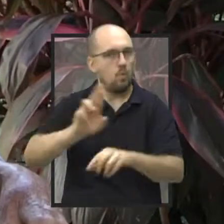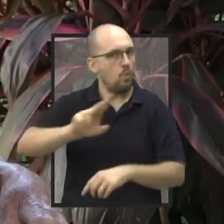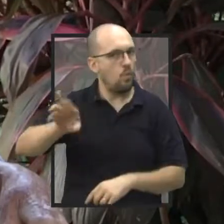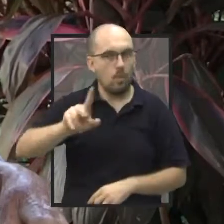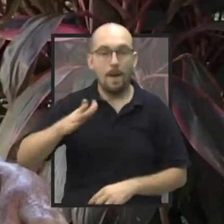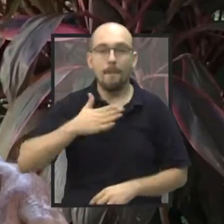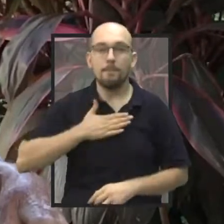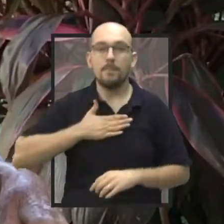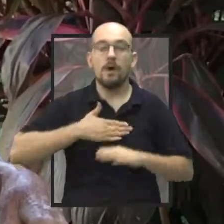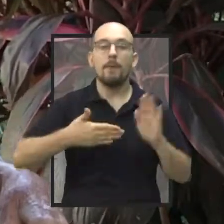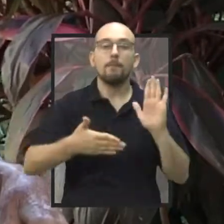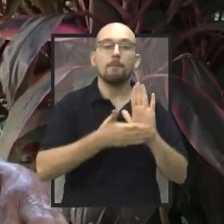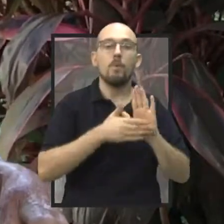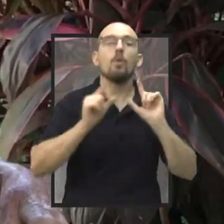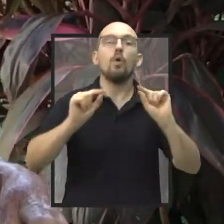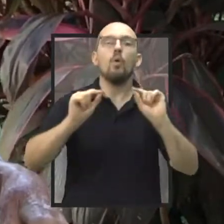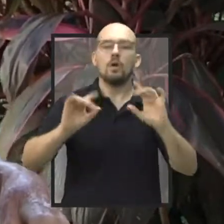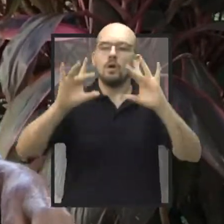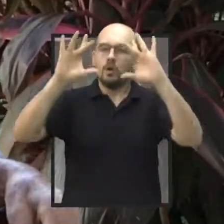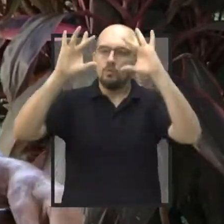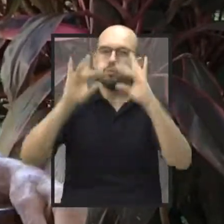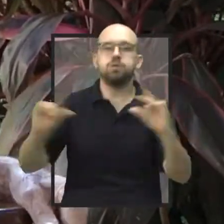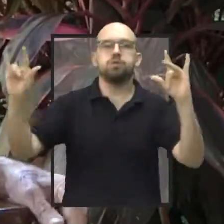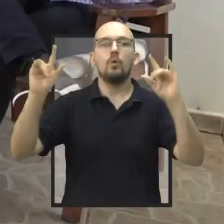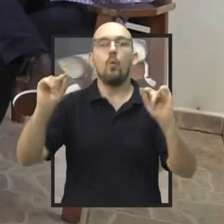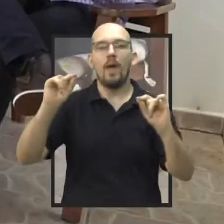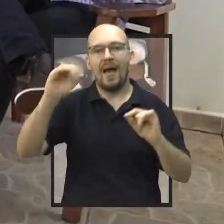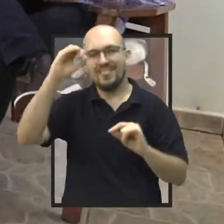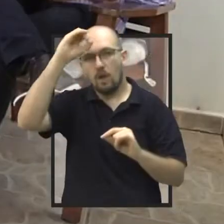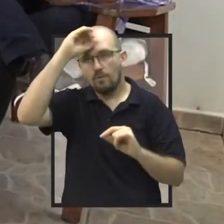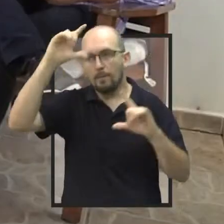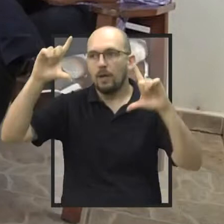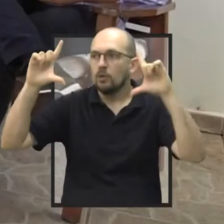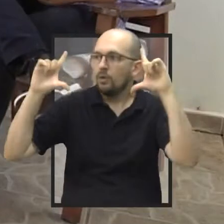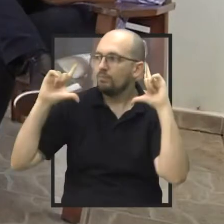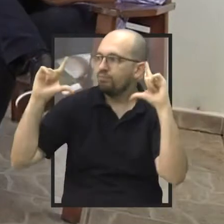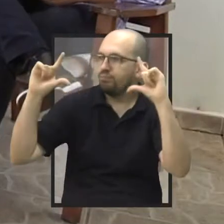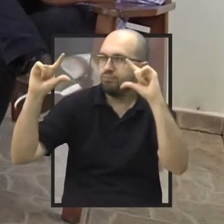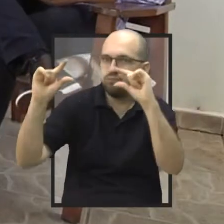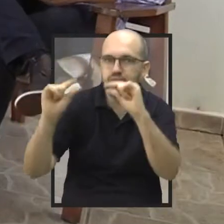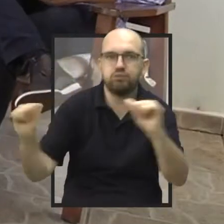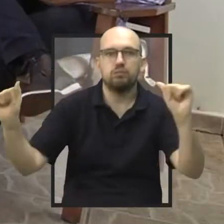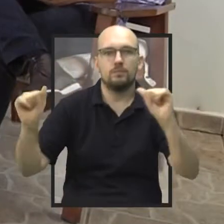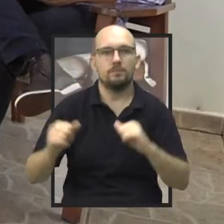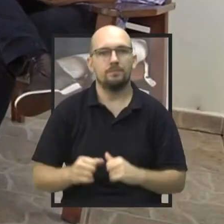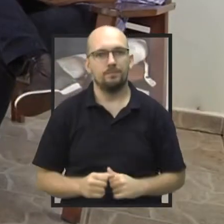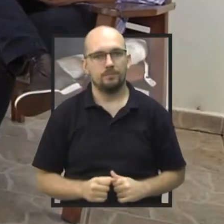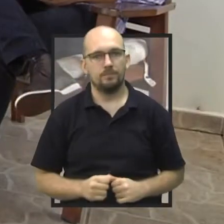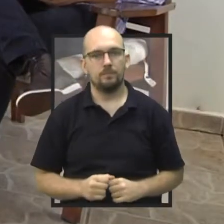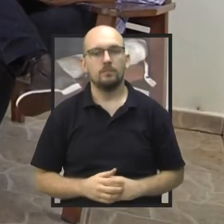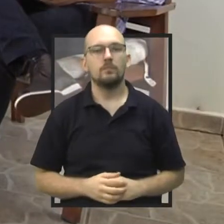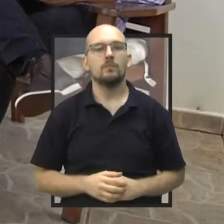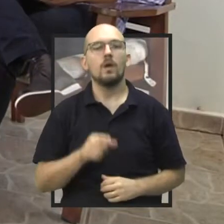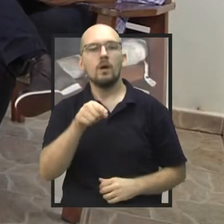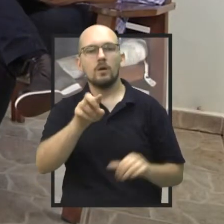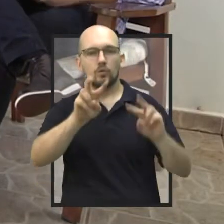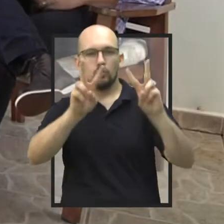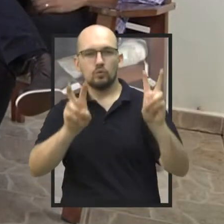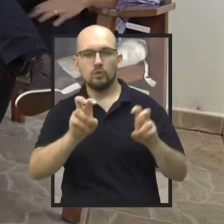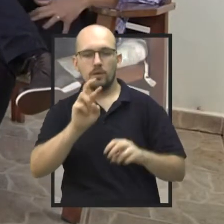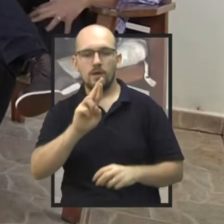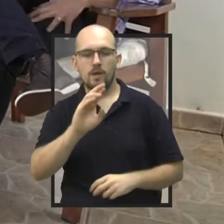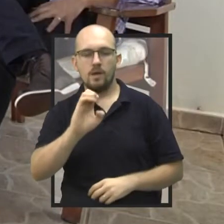um só: acabar com o analfabetismo. E ainda nesse prisma do recall, há uma